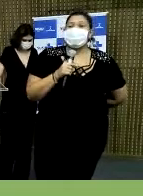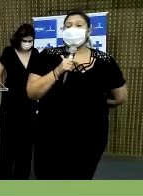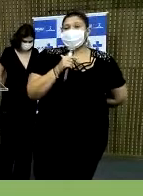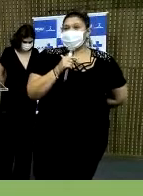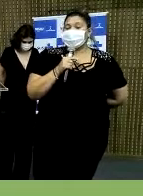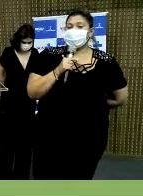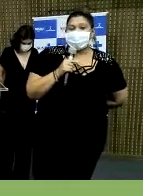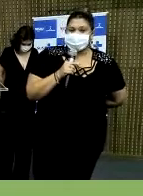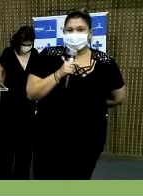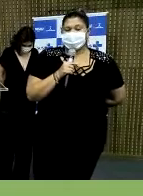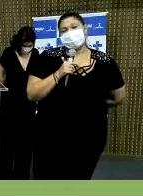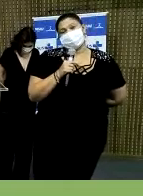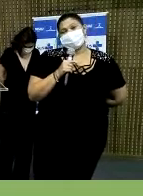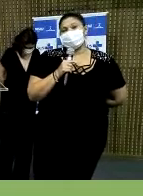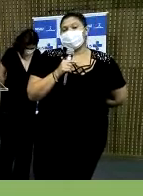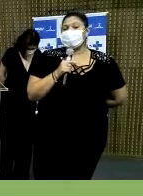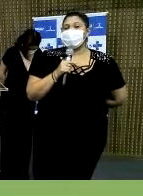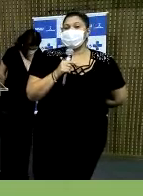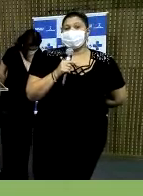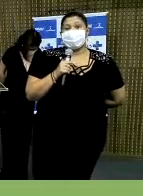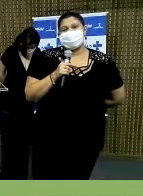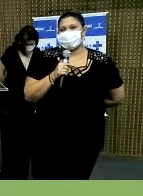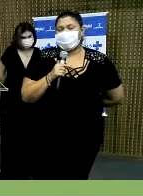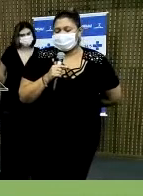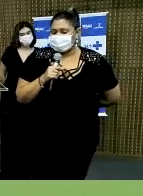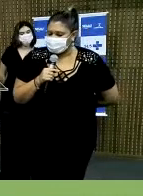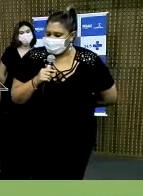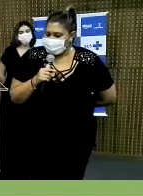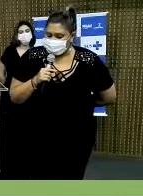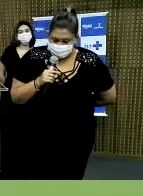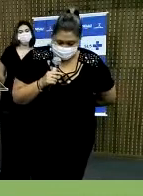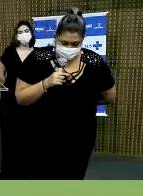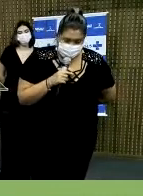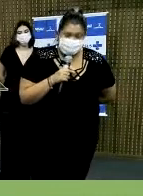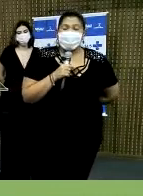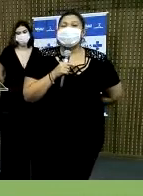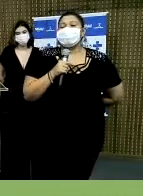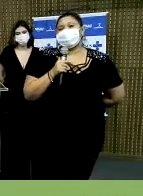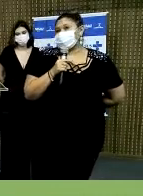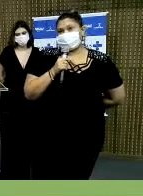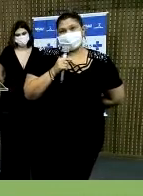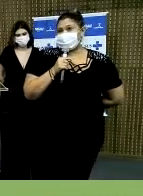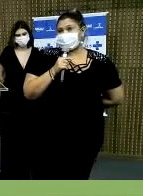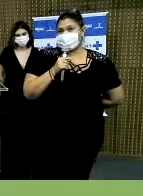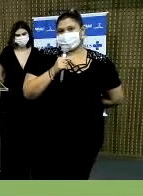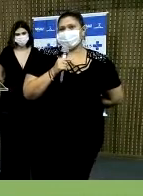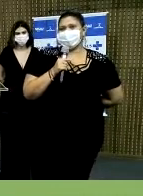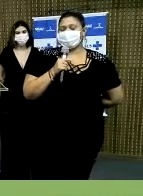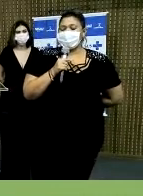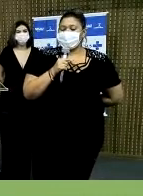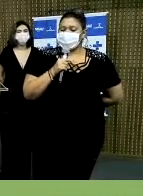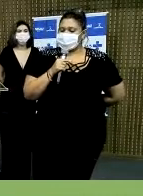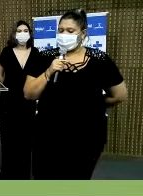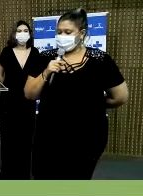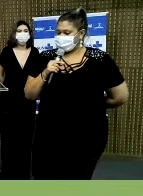Uma demora no atendimento, que às vezes a unidade estava bem lotada, uma falta de uma determinada vacina,